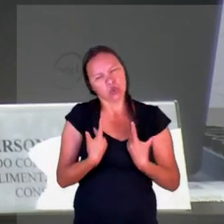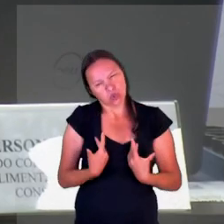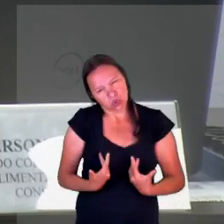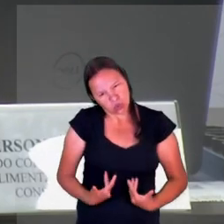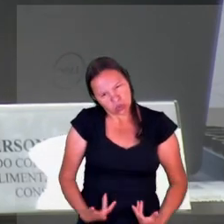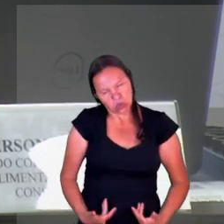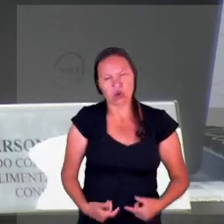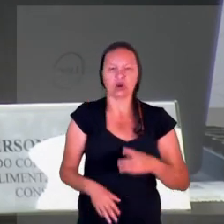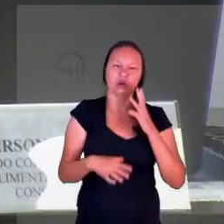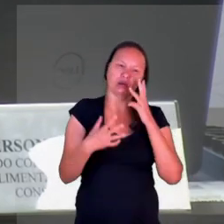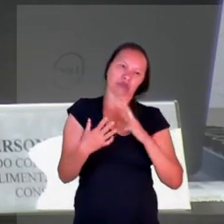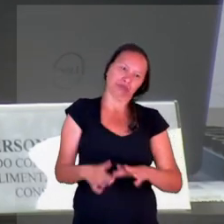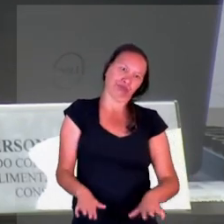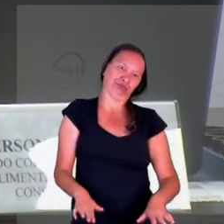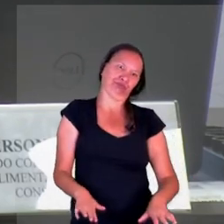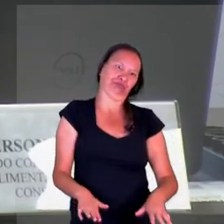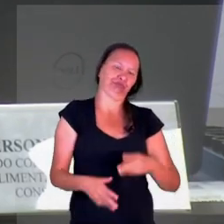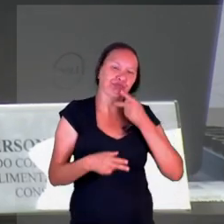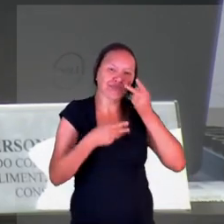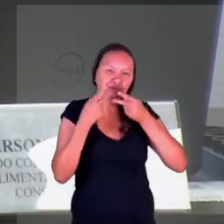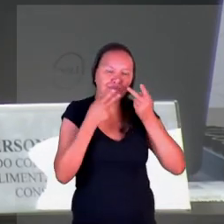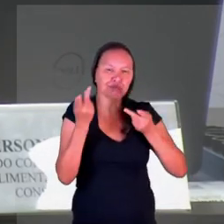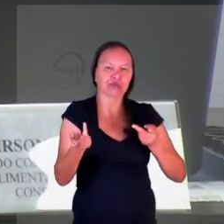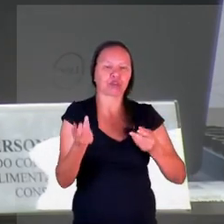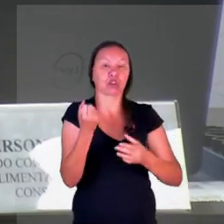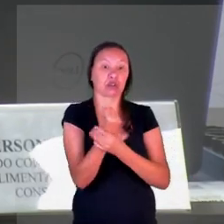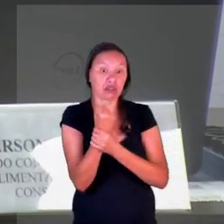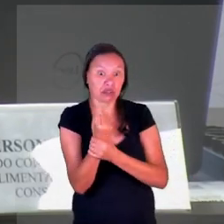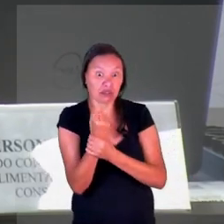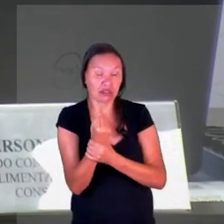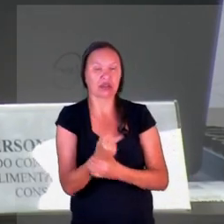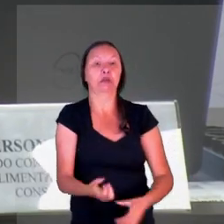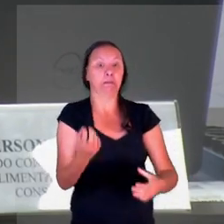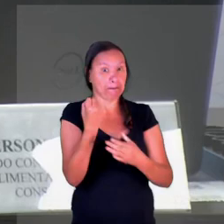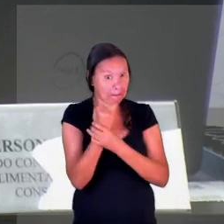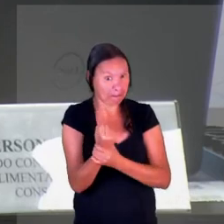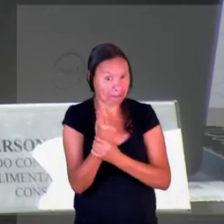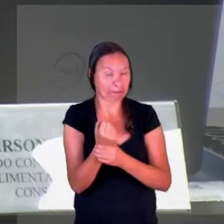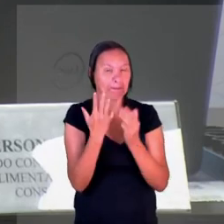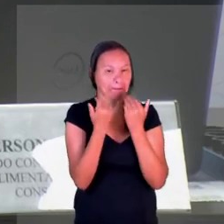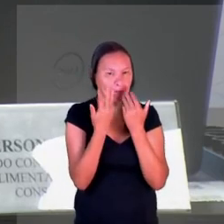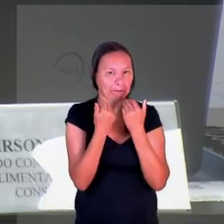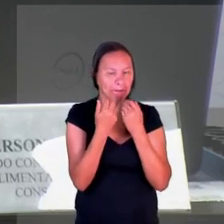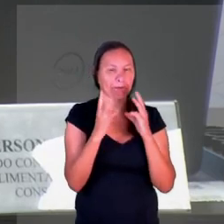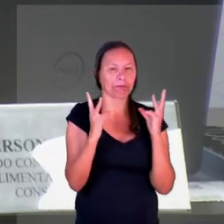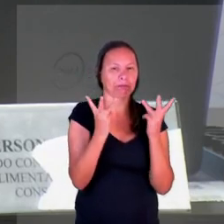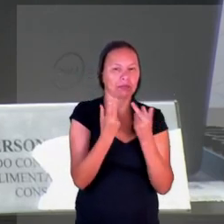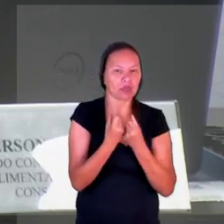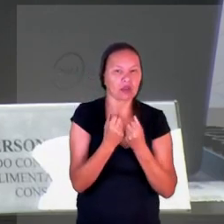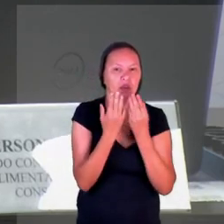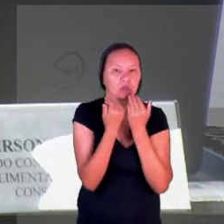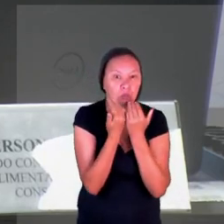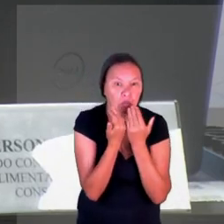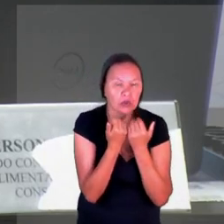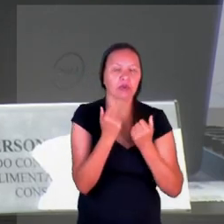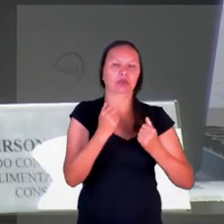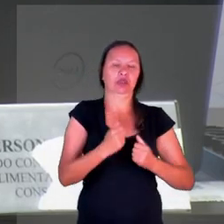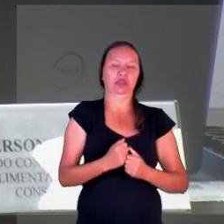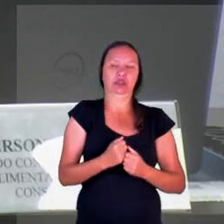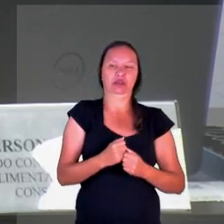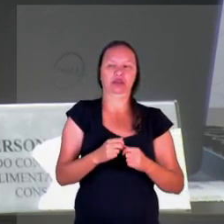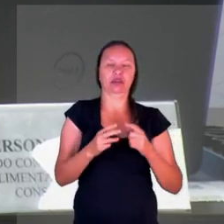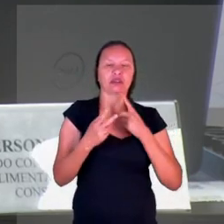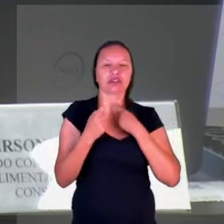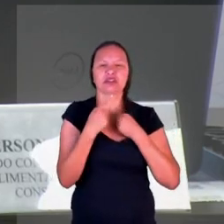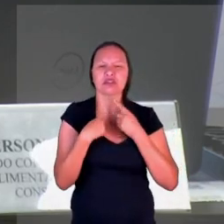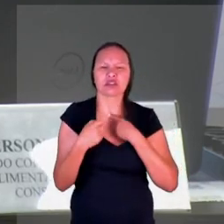último Então já assim se e a a segurança alimentar tem que ser garantida né para todos e todas poderem comer Então nesse